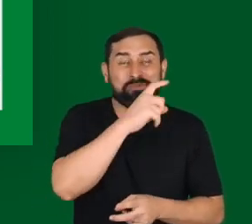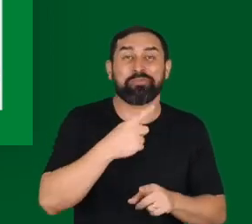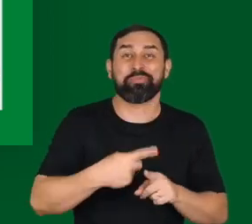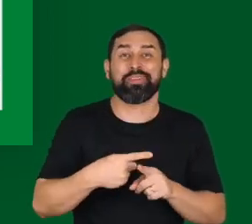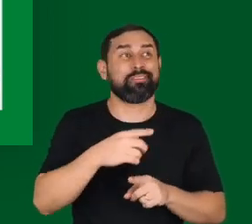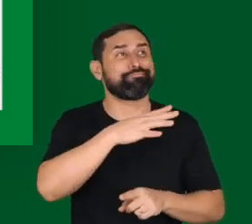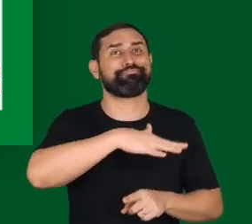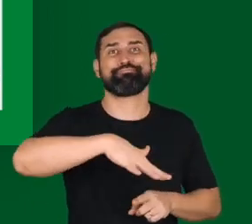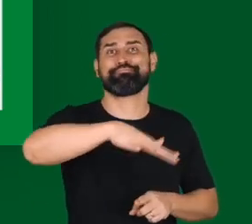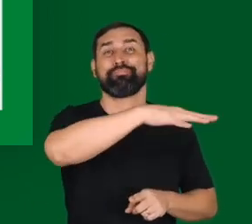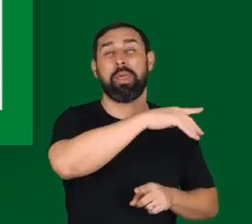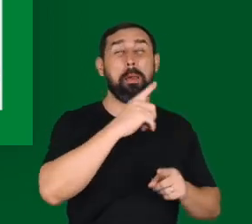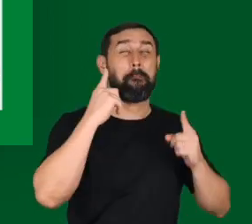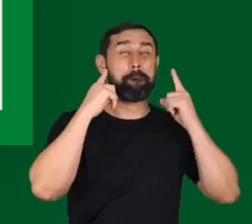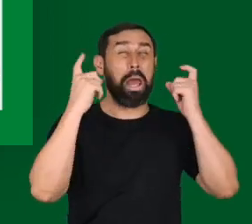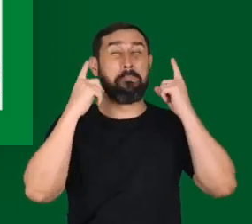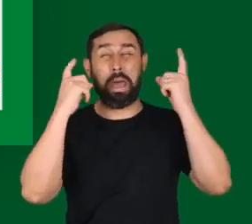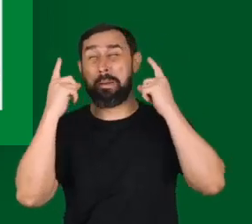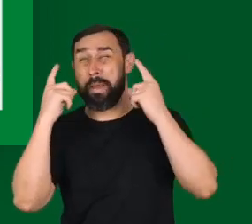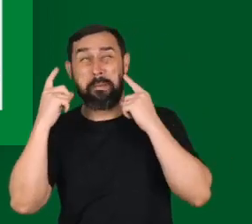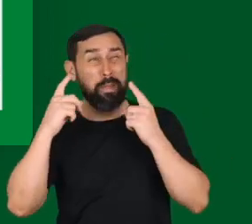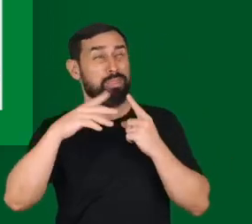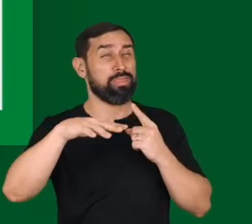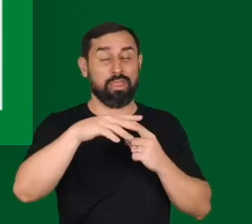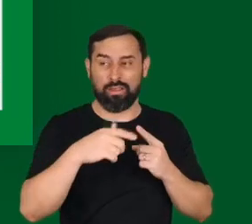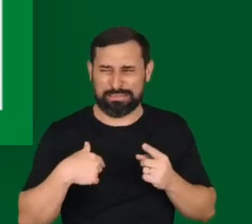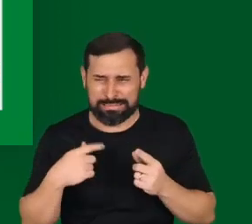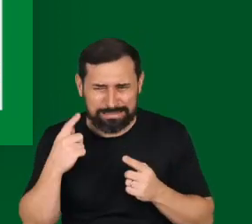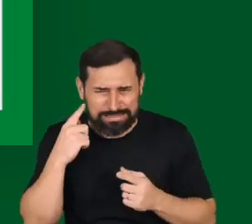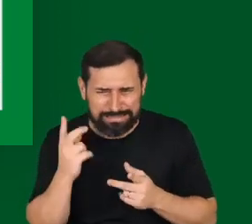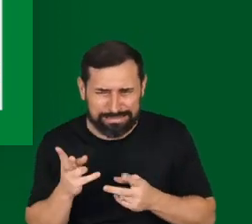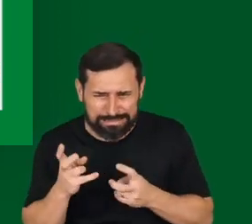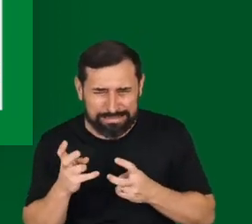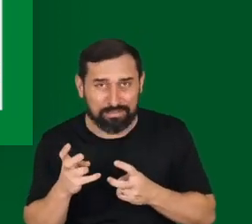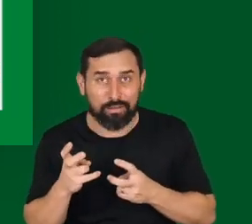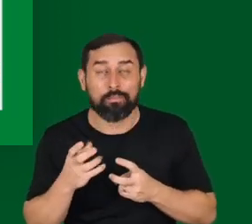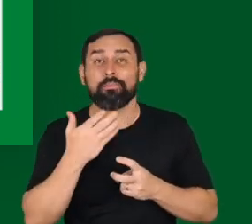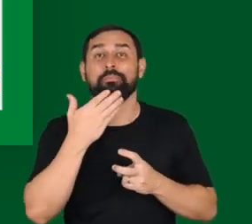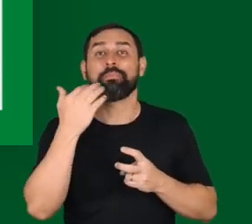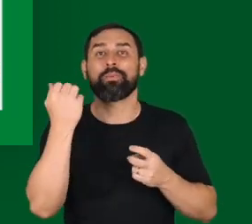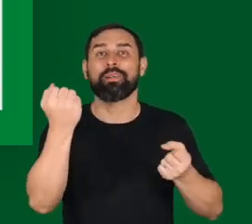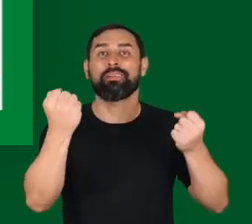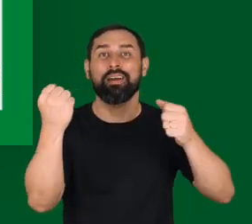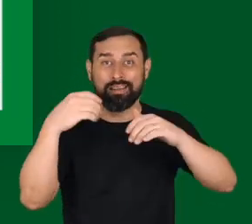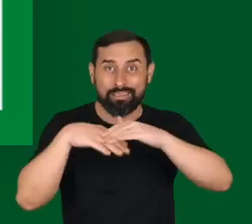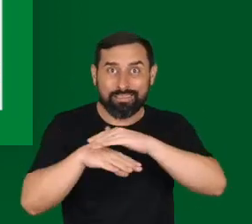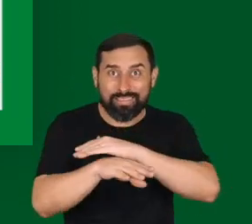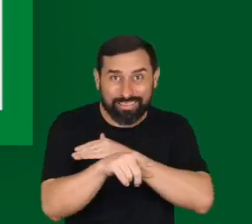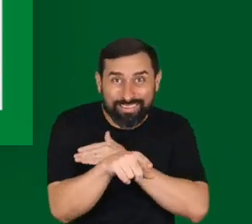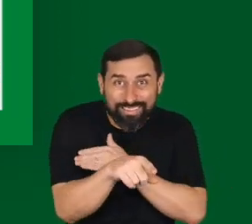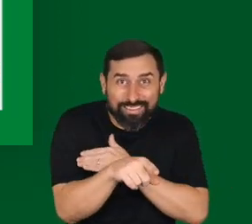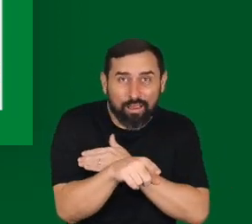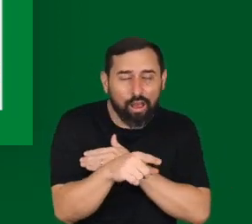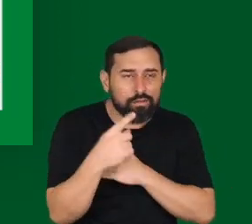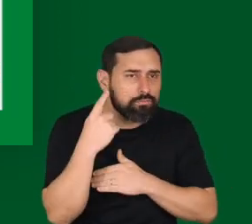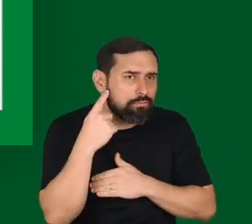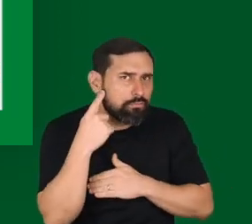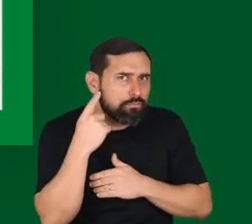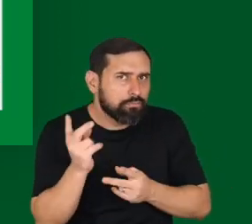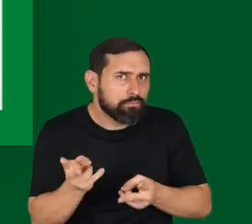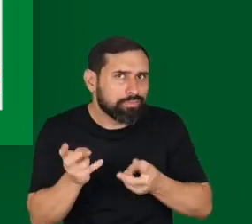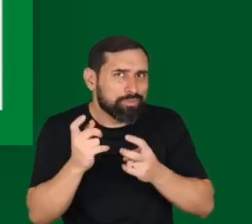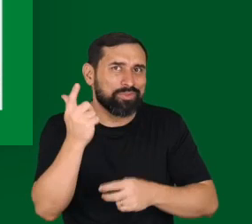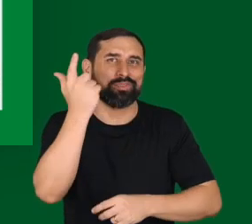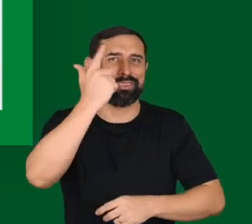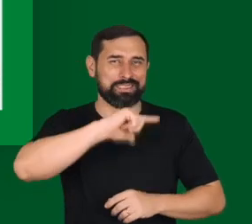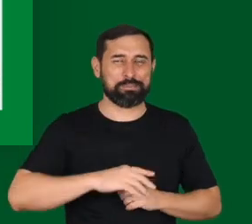esteto mais adequado, por conta dos barulhos e ruídos externos. Então, posso fazer a ausculta também ali dentro da viatura,